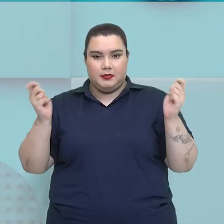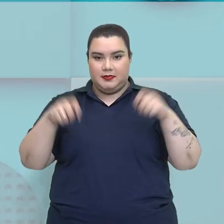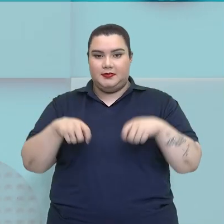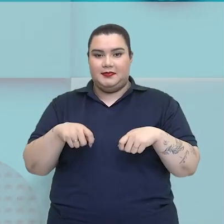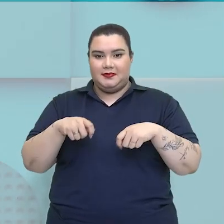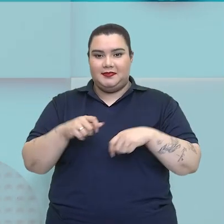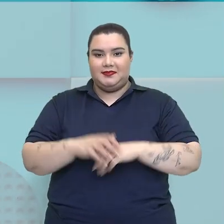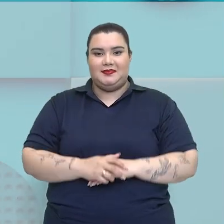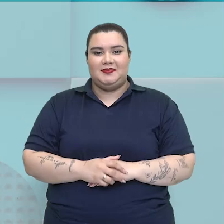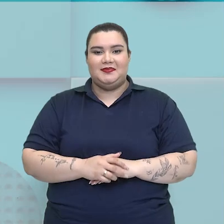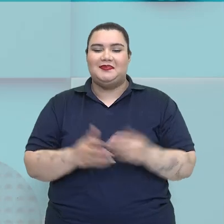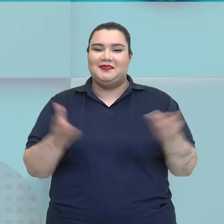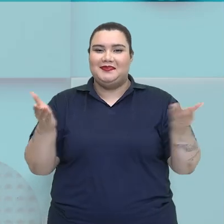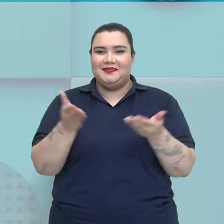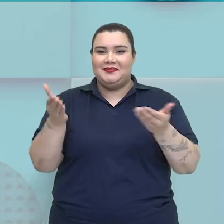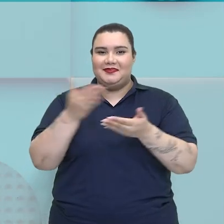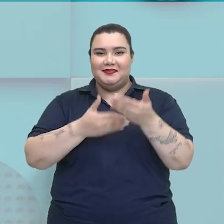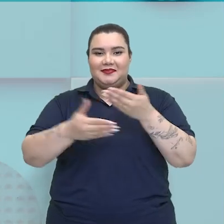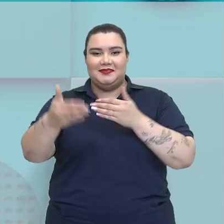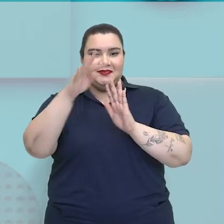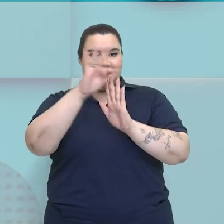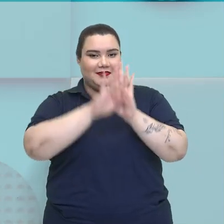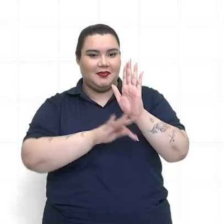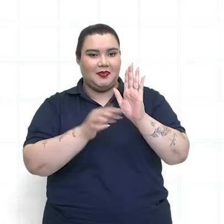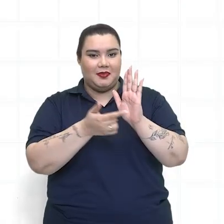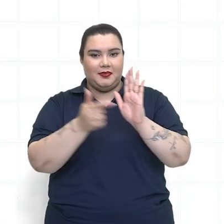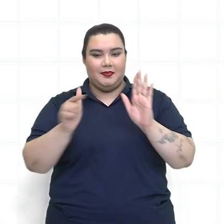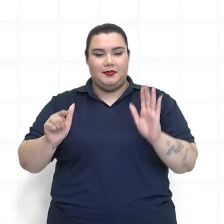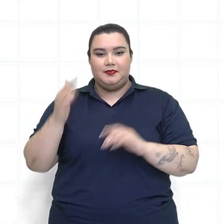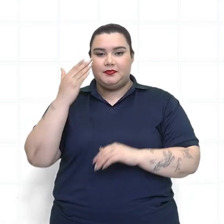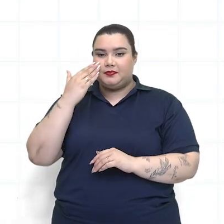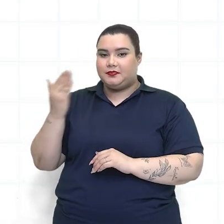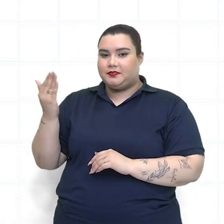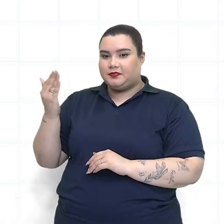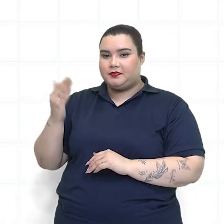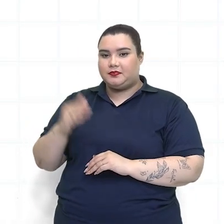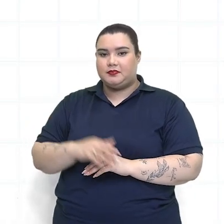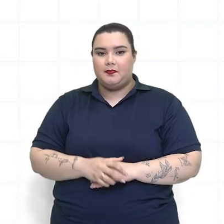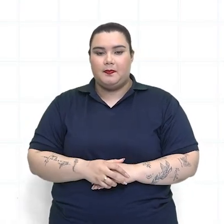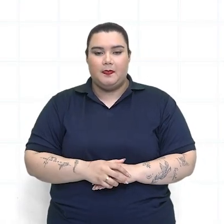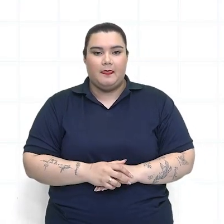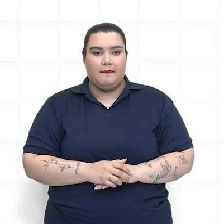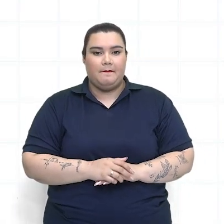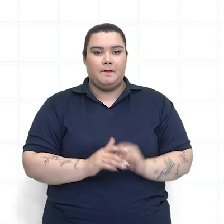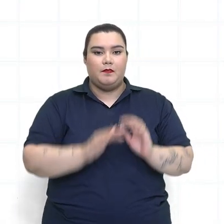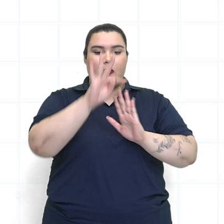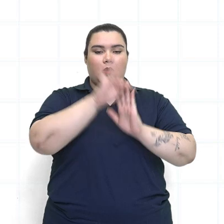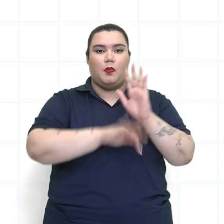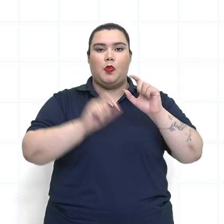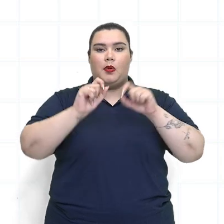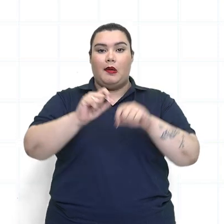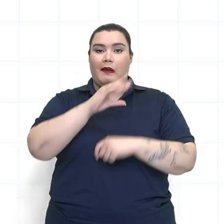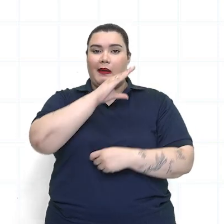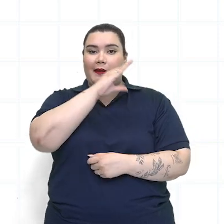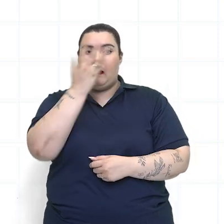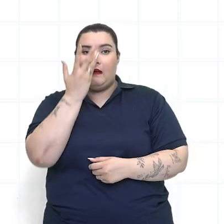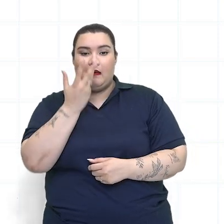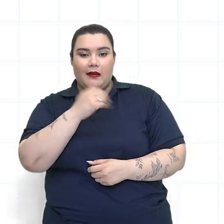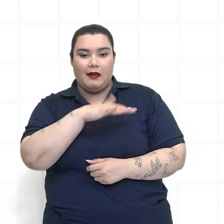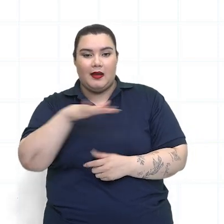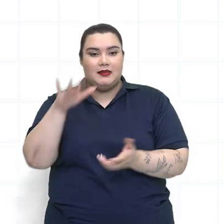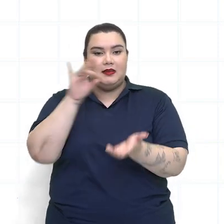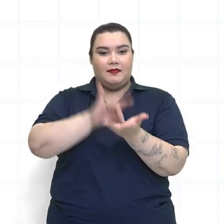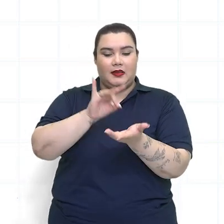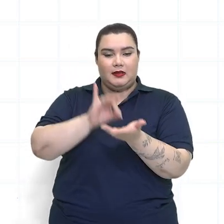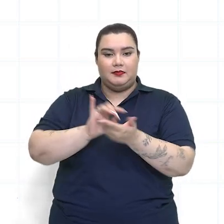gente? Então, vamos para mais um texto. que se chama Sinceridade de